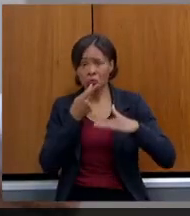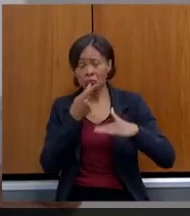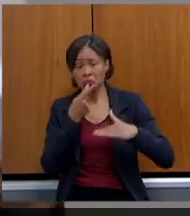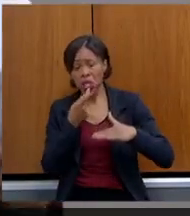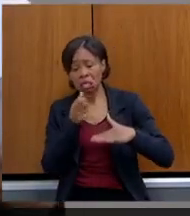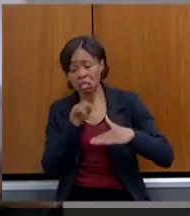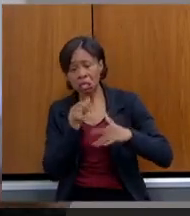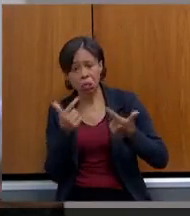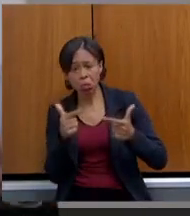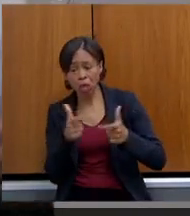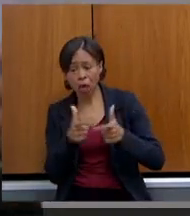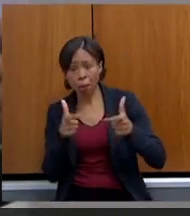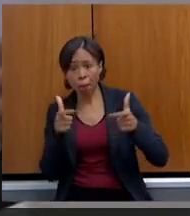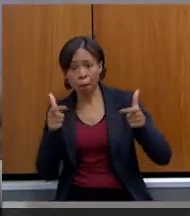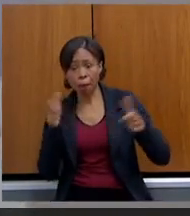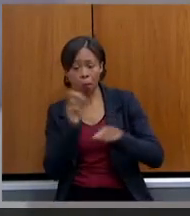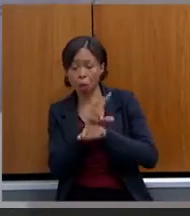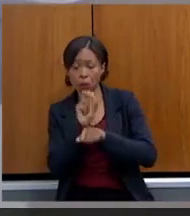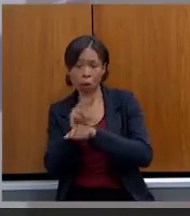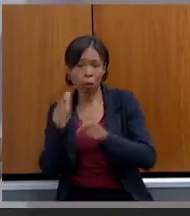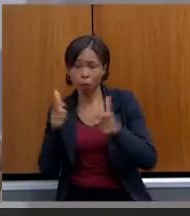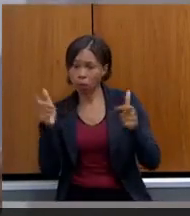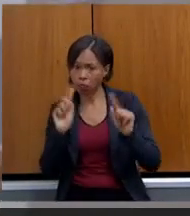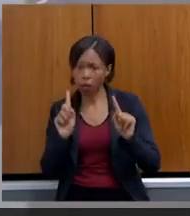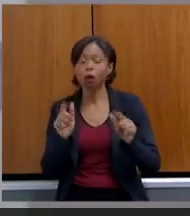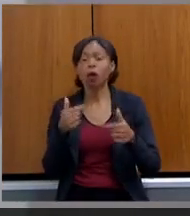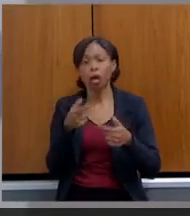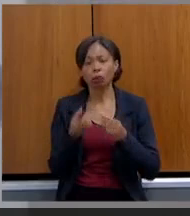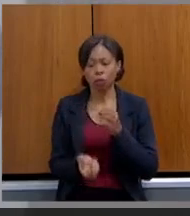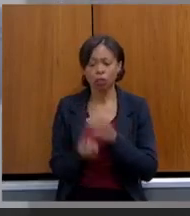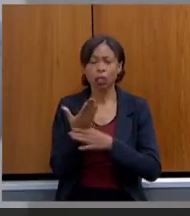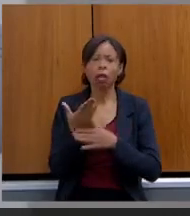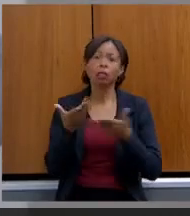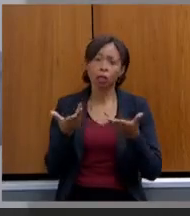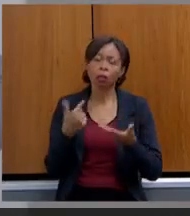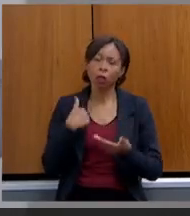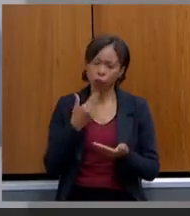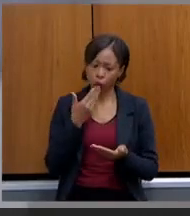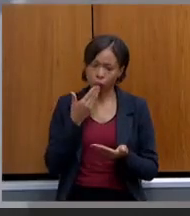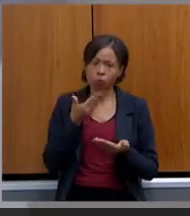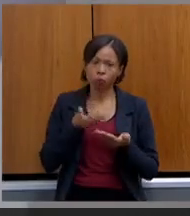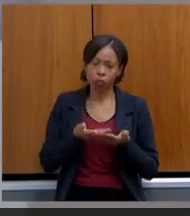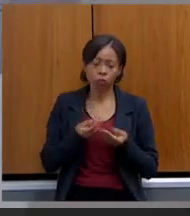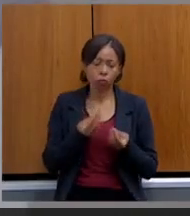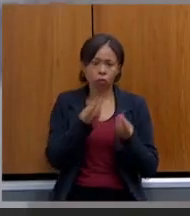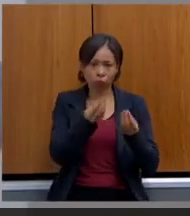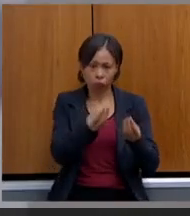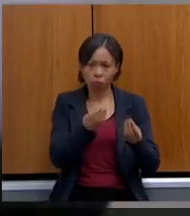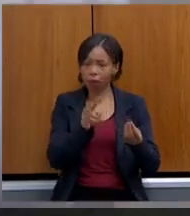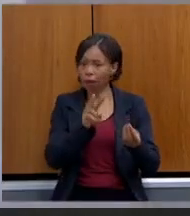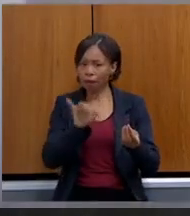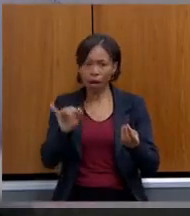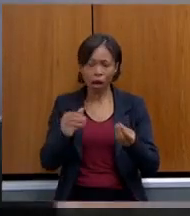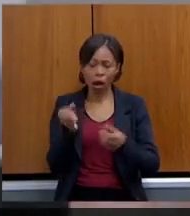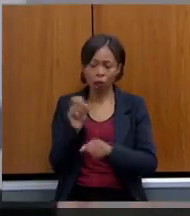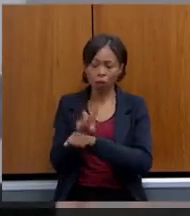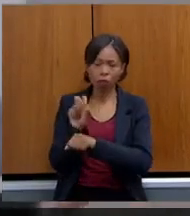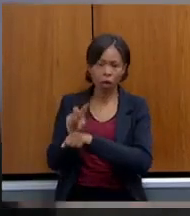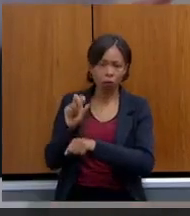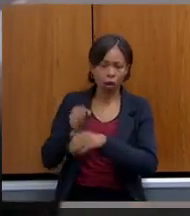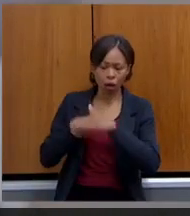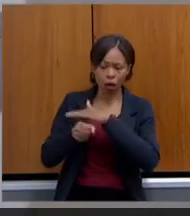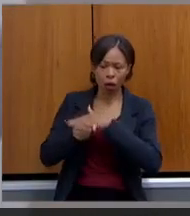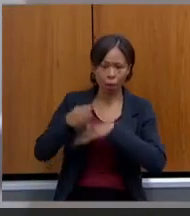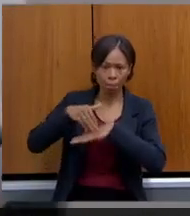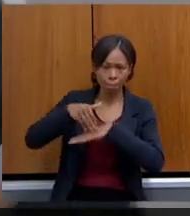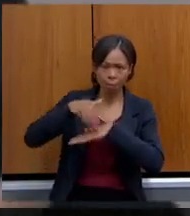eu irei fazer de maneira que eu quero te entregar aqui o meu pedido e a carta do reitor de que não terá o medo pessoal que o pessoal já